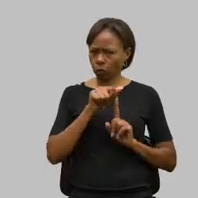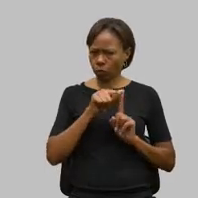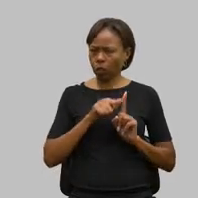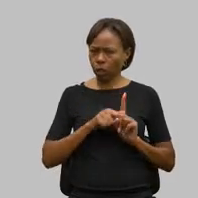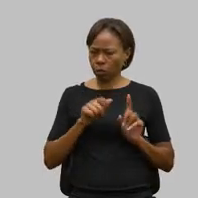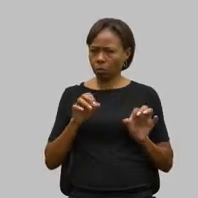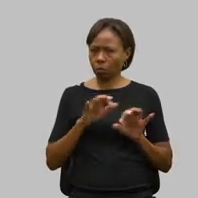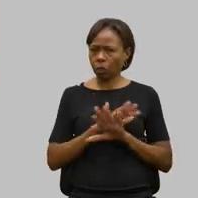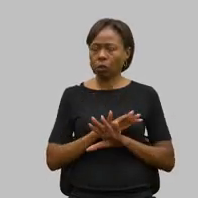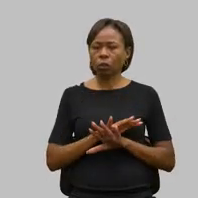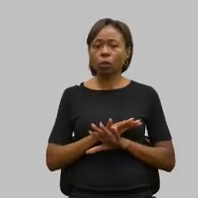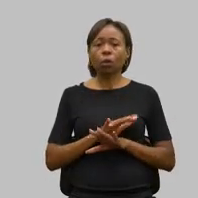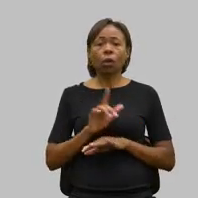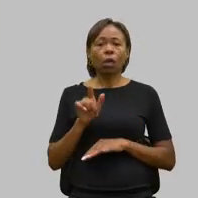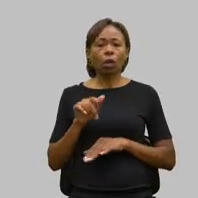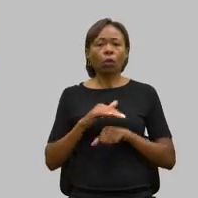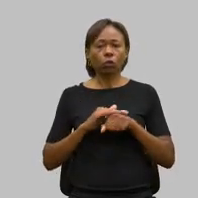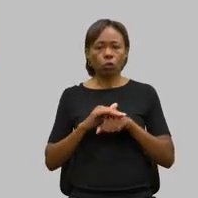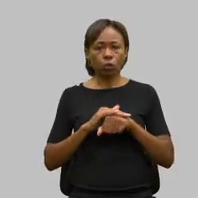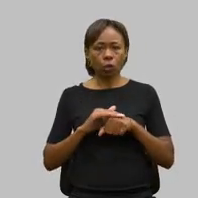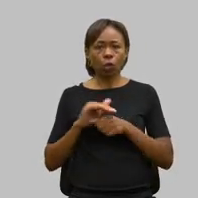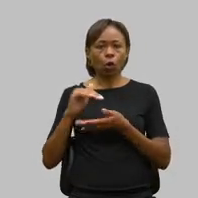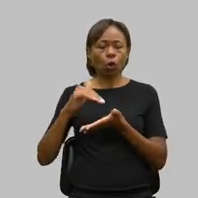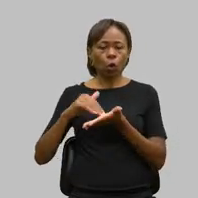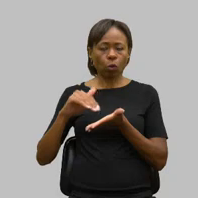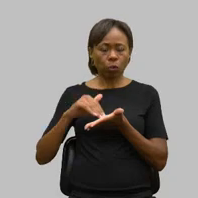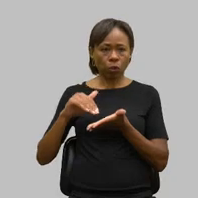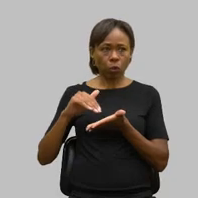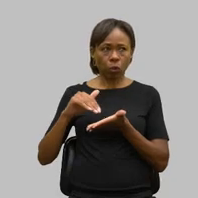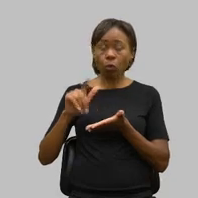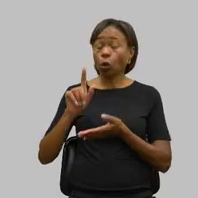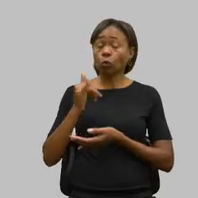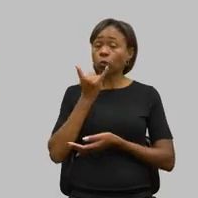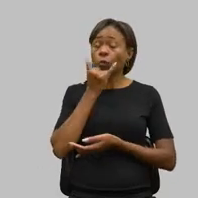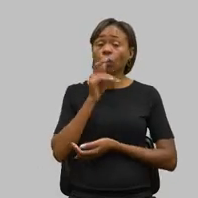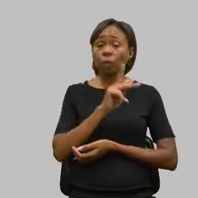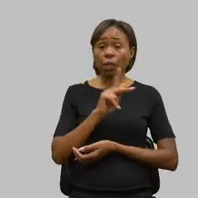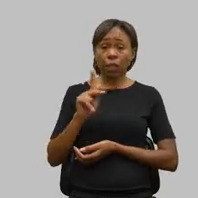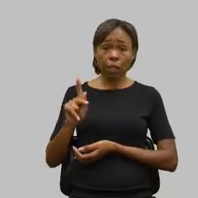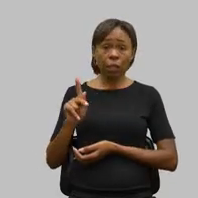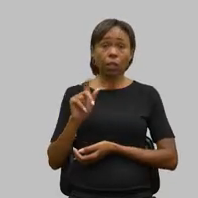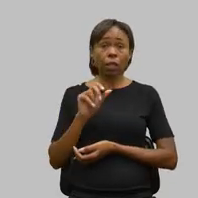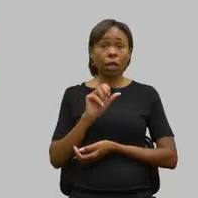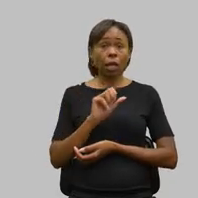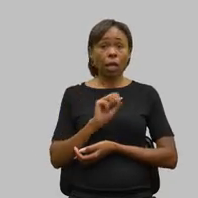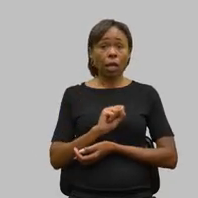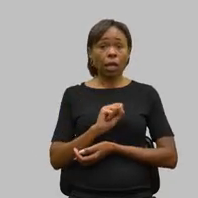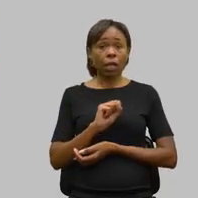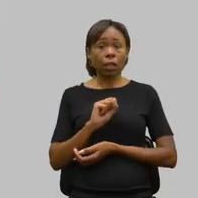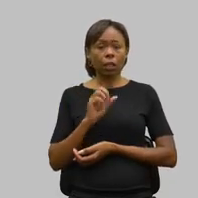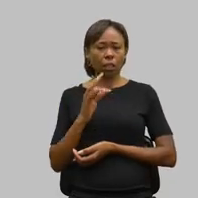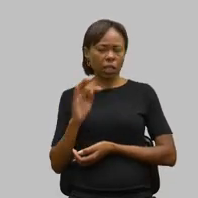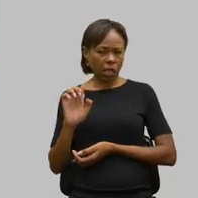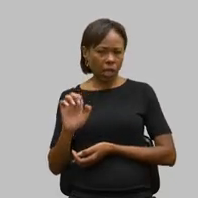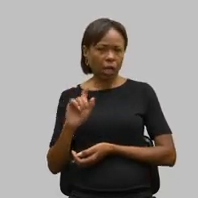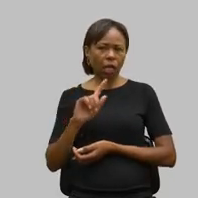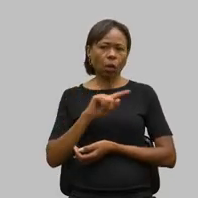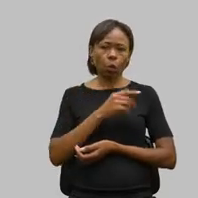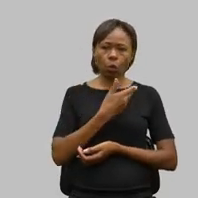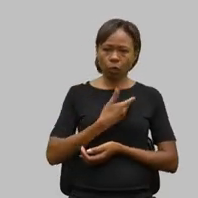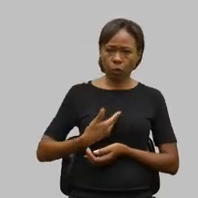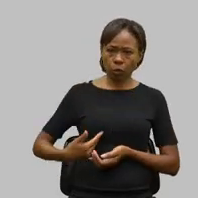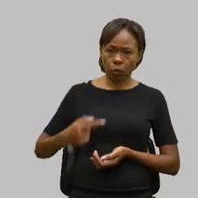Conversei já com o Arthur Quioro, presidente da Ibser, o governador teve uma reunião com o ministro Camilo Santana, e nós teremos